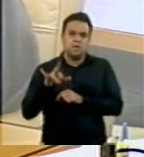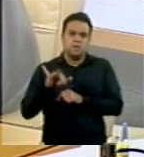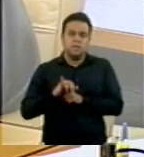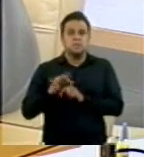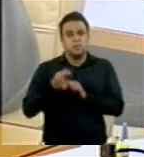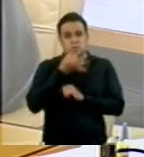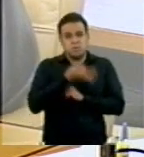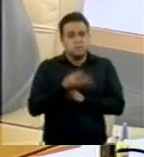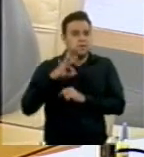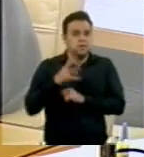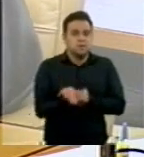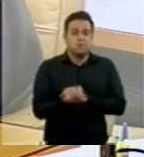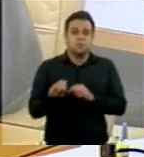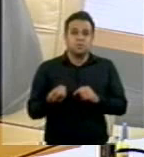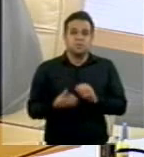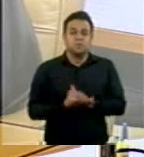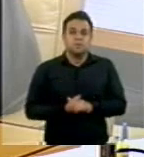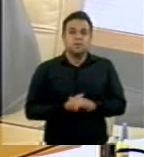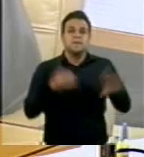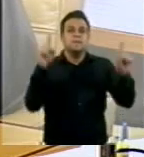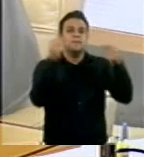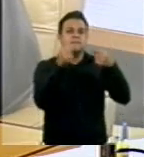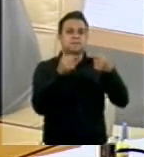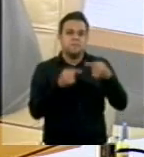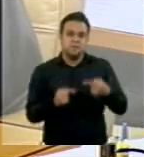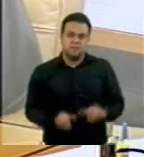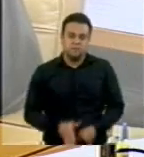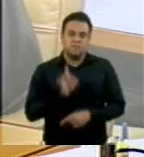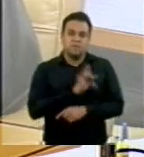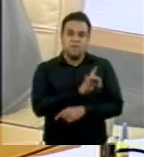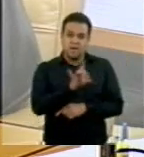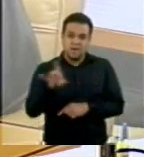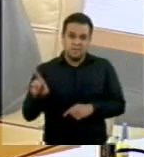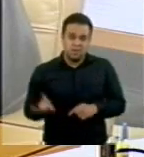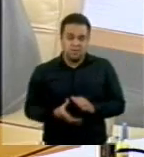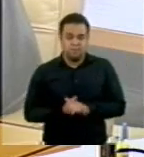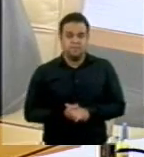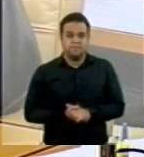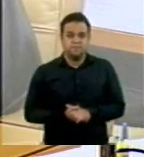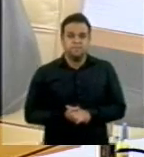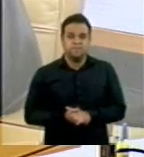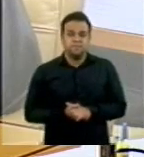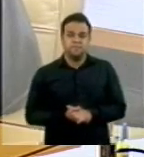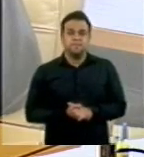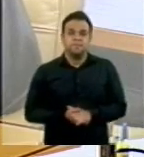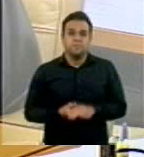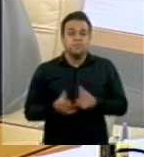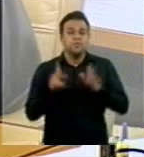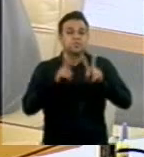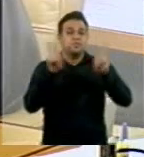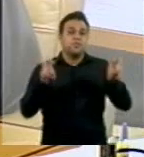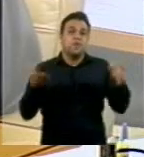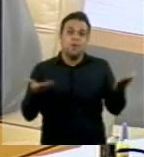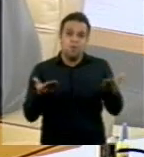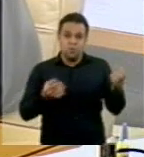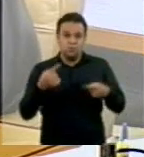os dispositivos específicos de cada um desses instrumentos que estão situados na